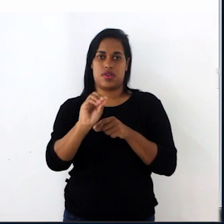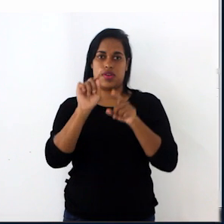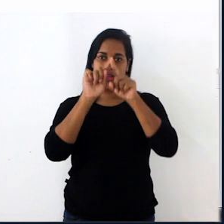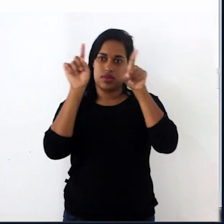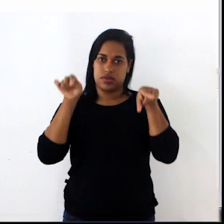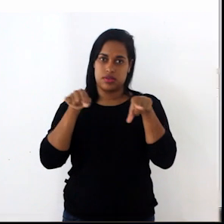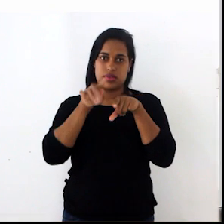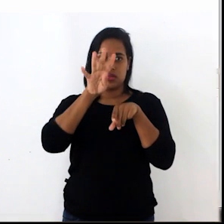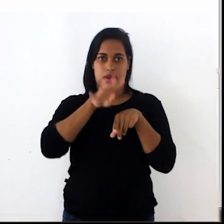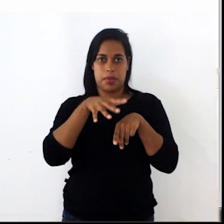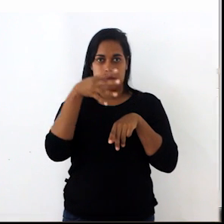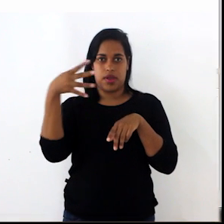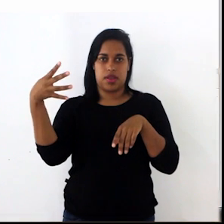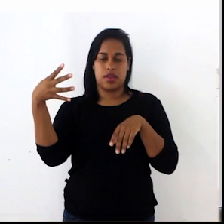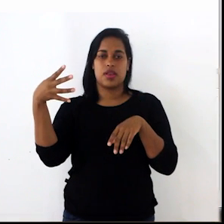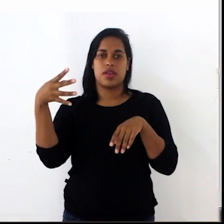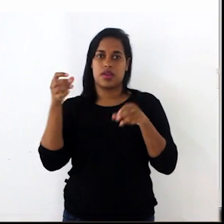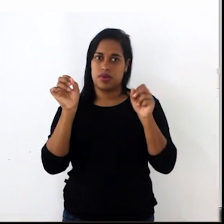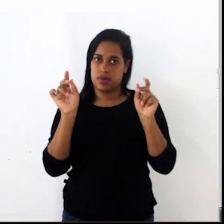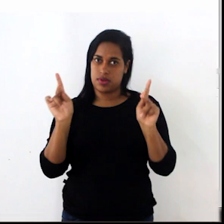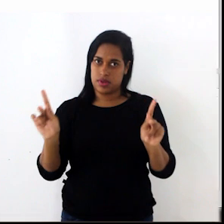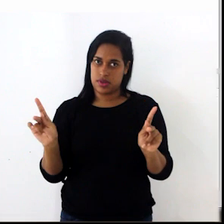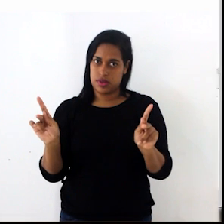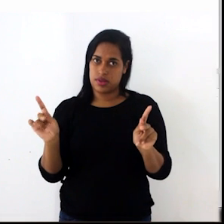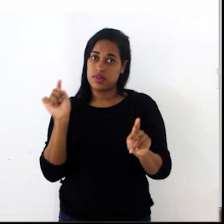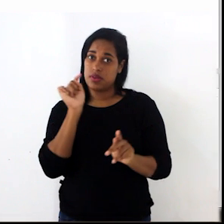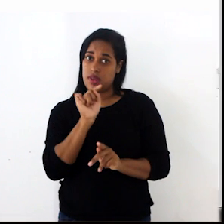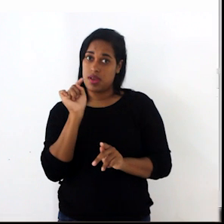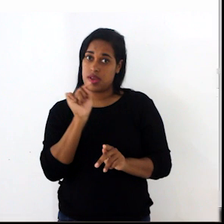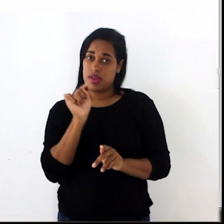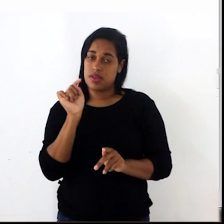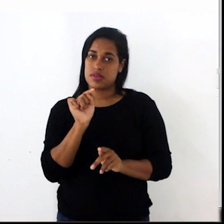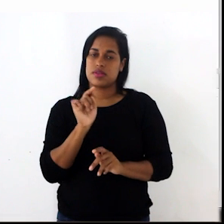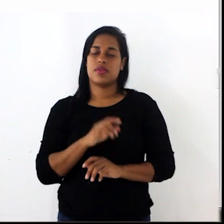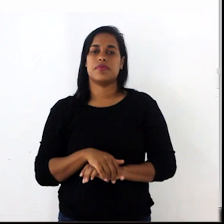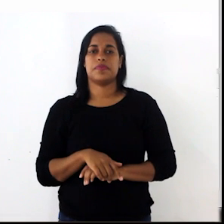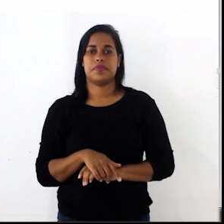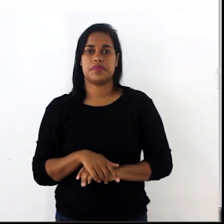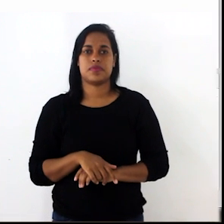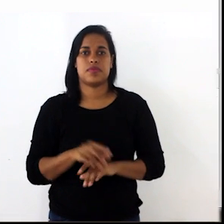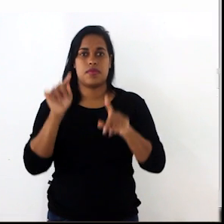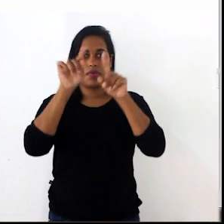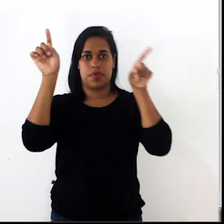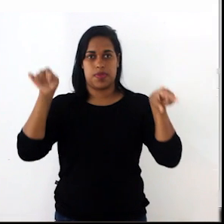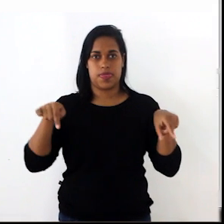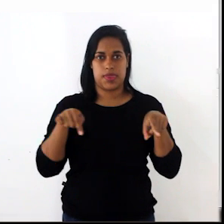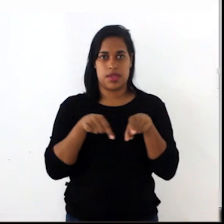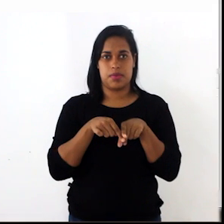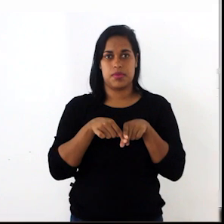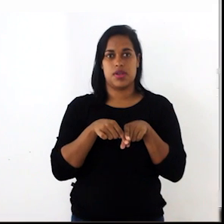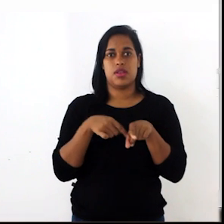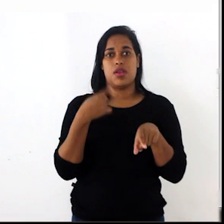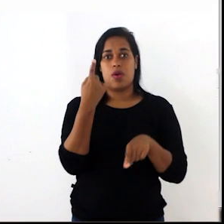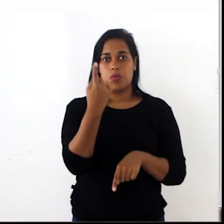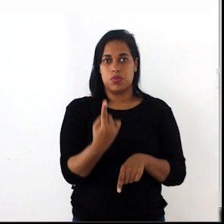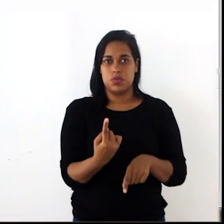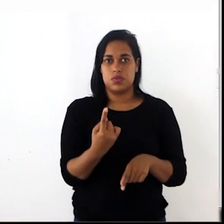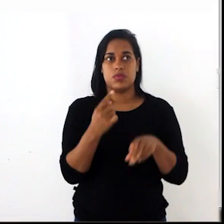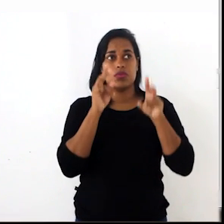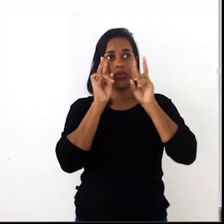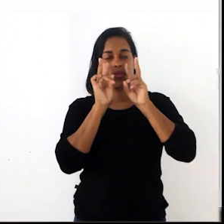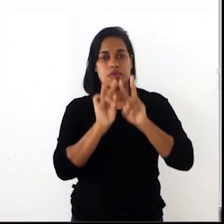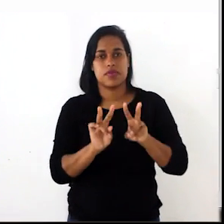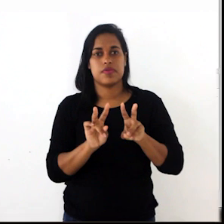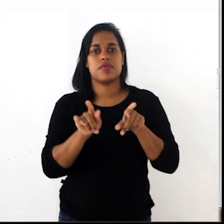border. Ok, essa aqui é a nossa tabela. Eu coloquei border 1 para a gente poder ver. Coloquei também